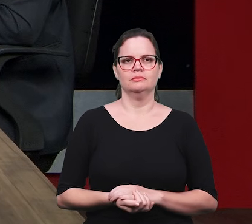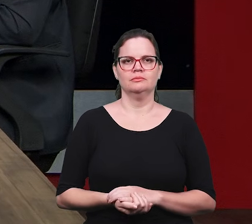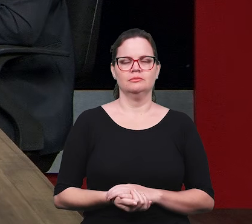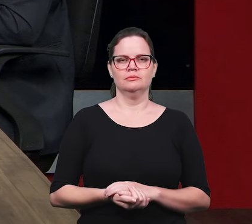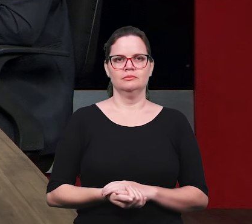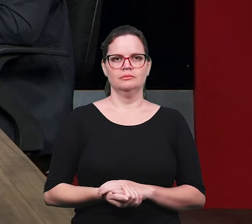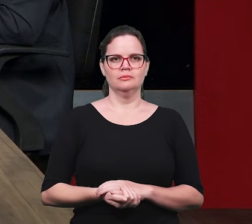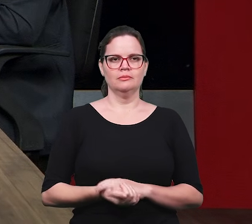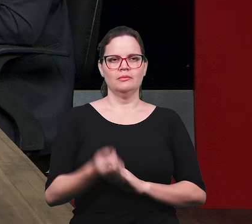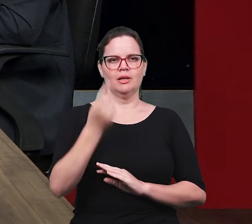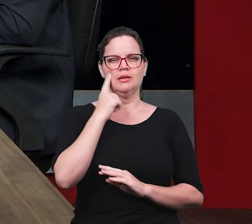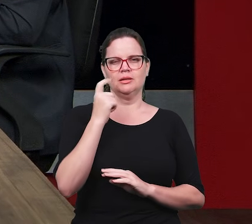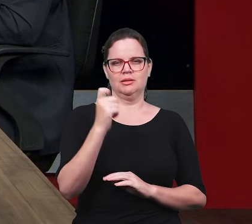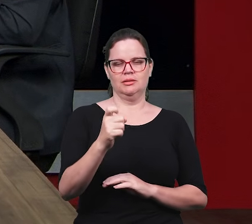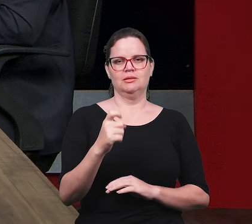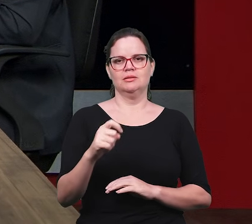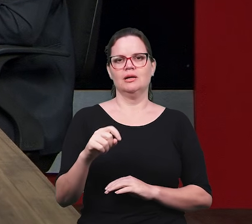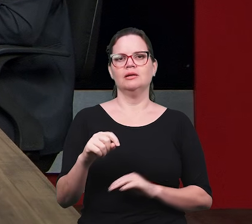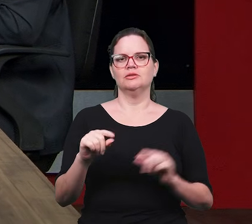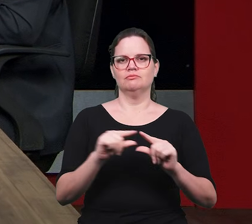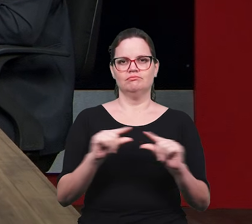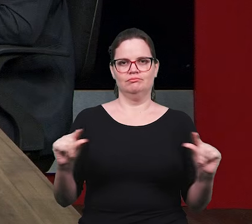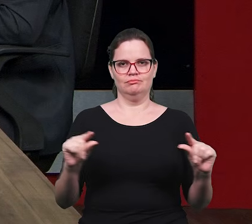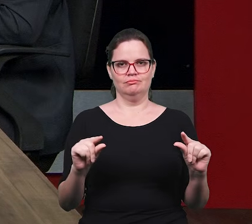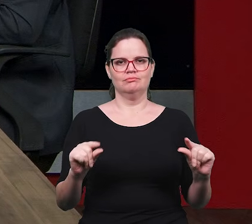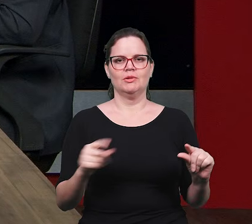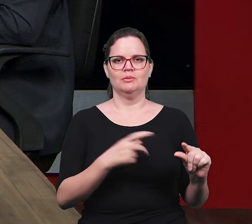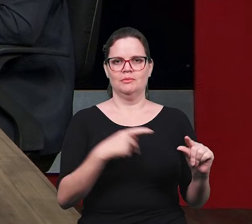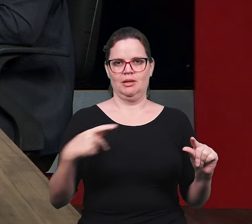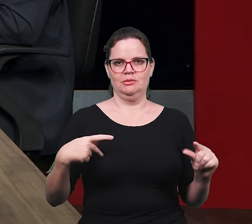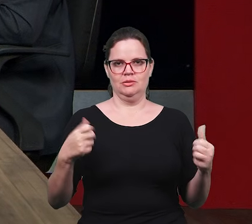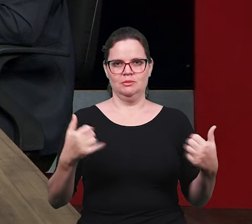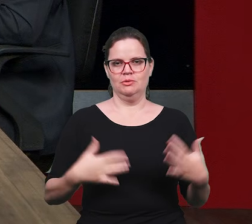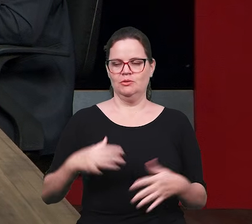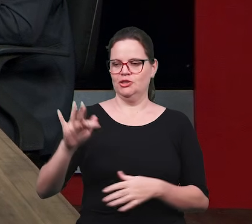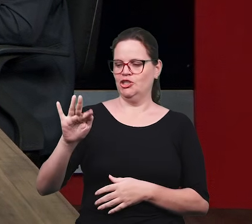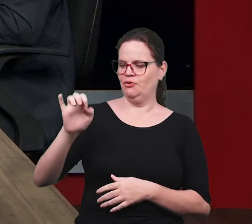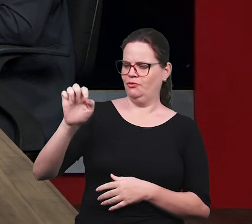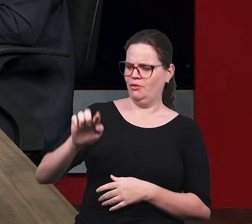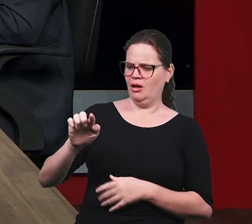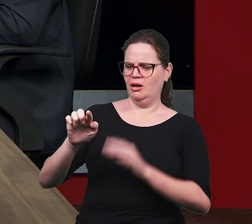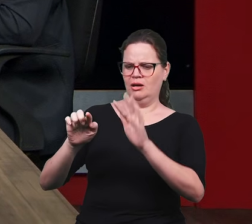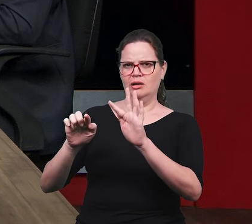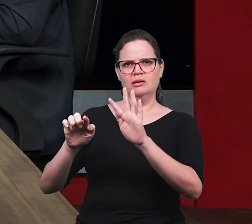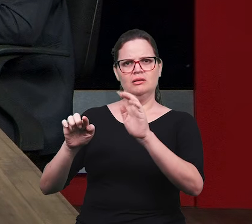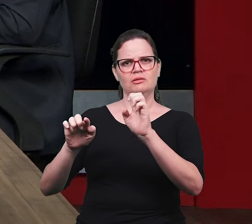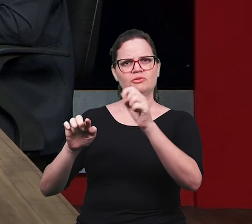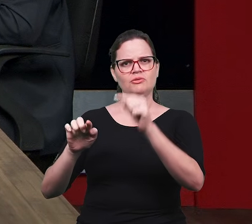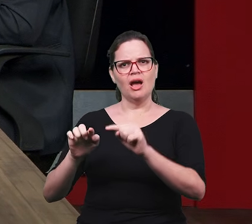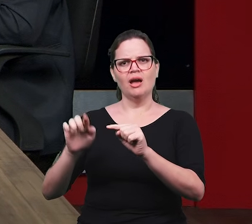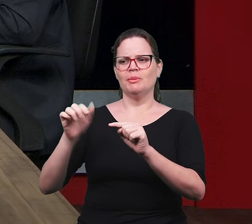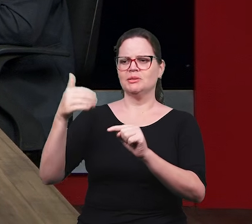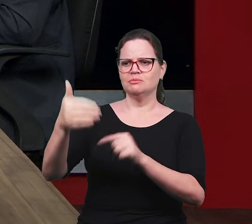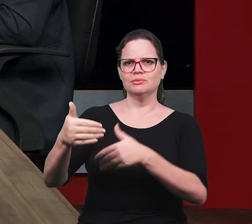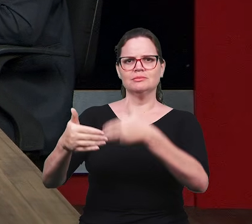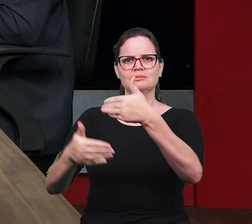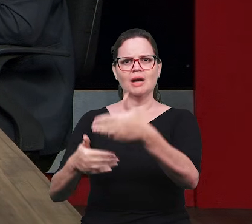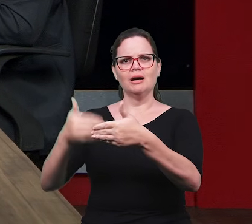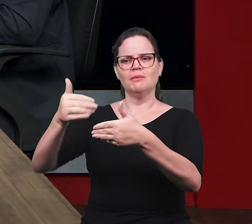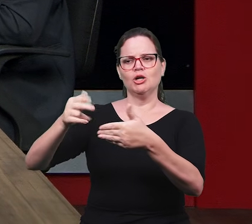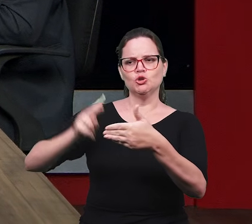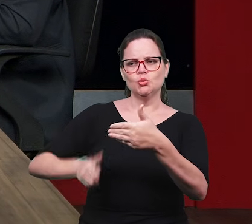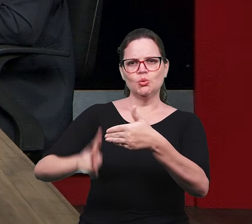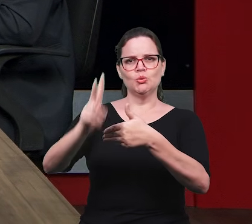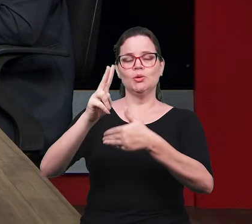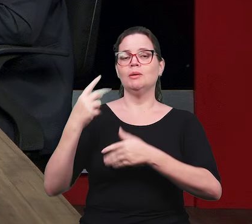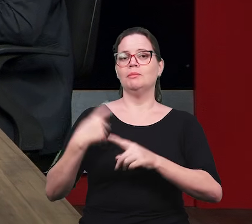É muito interessante, né, essa expressão, como o pastor Eduardo Rosetti diz, de fé em fé, porque é a